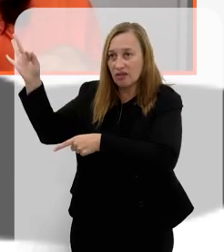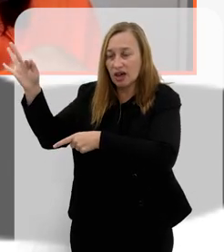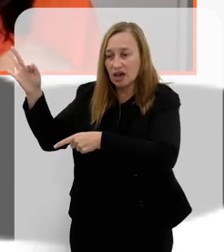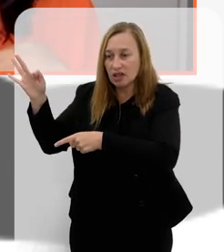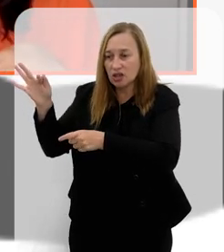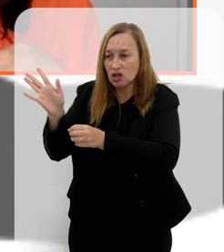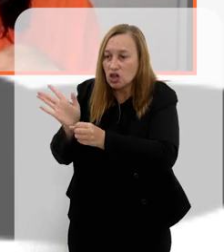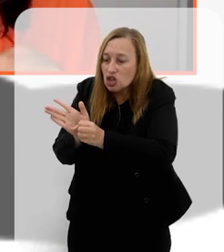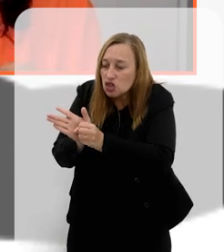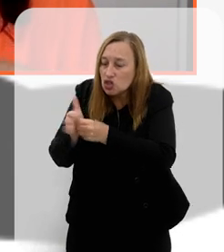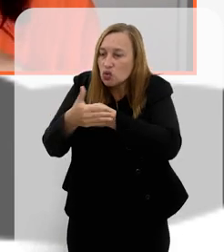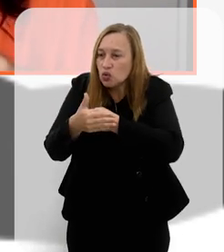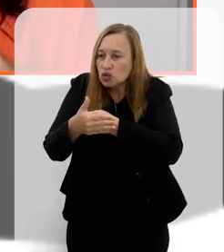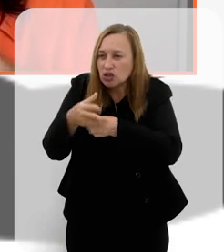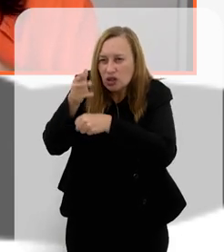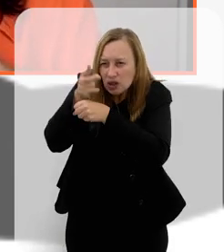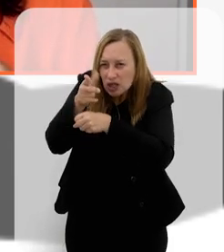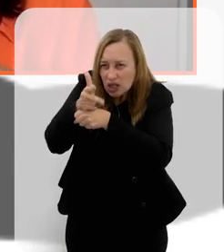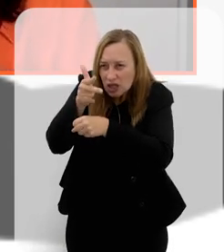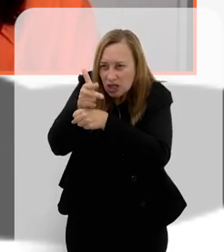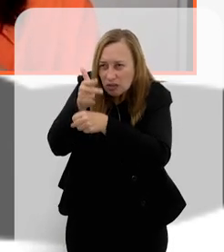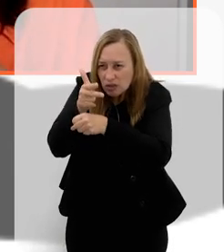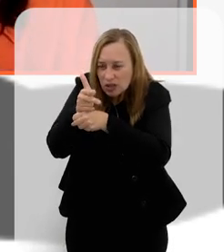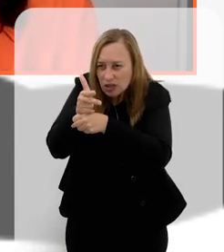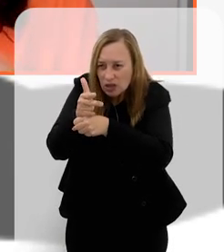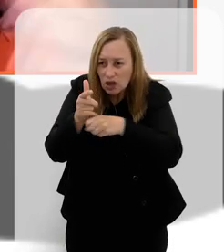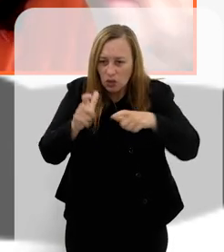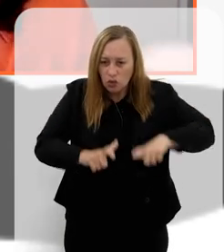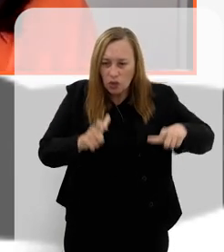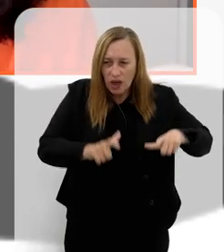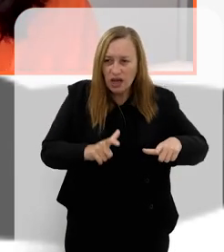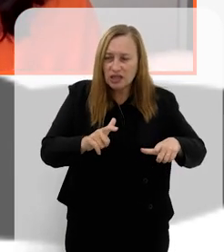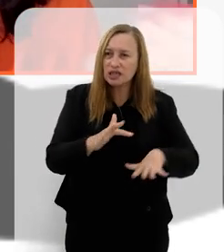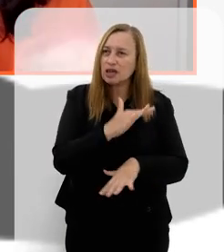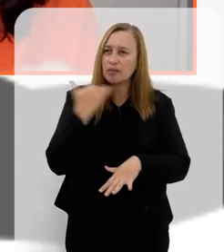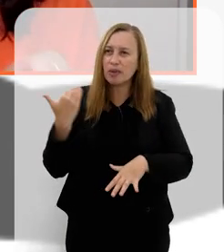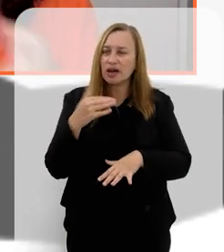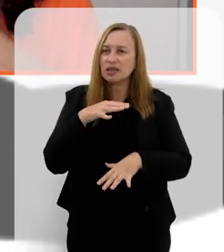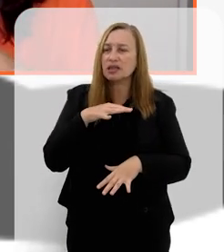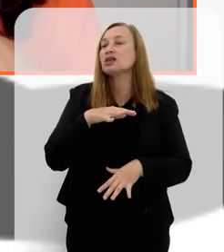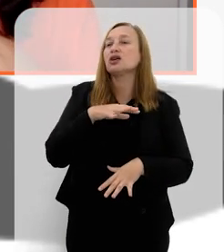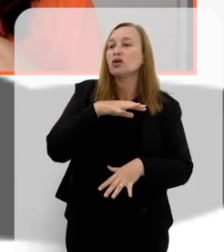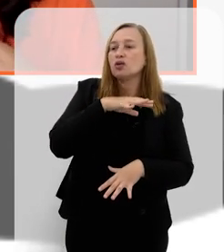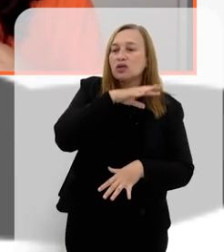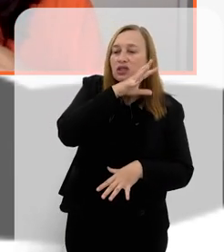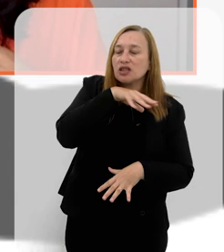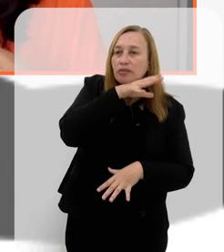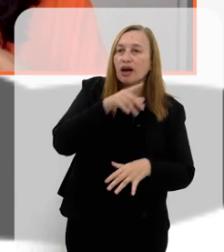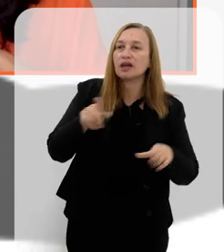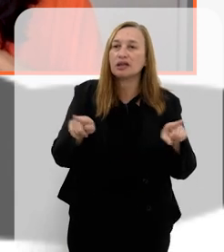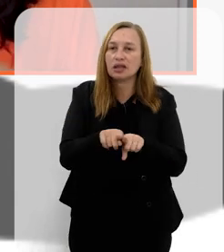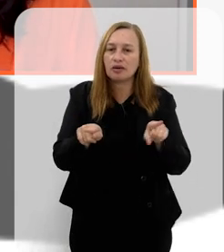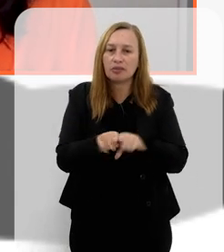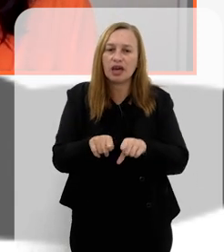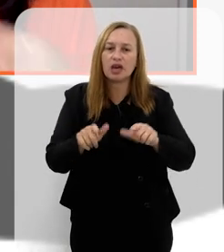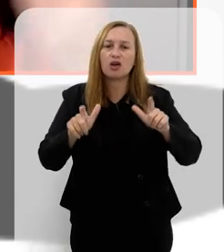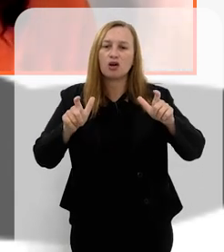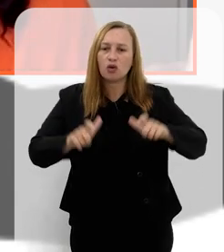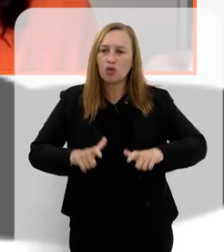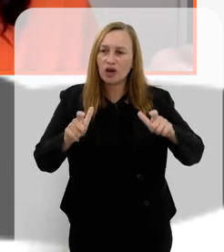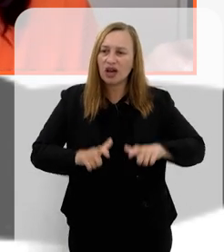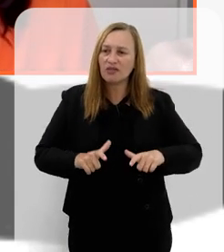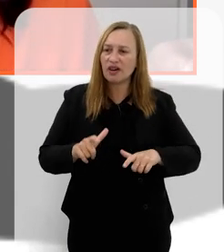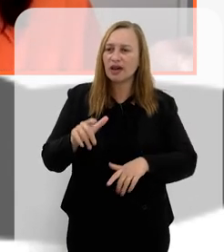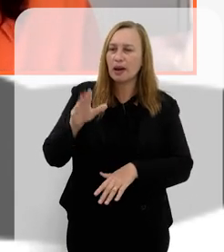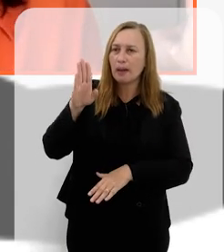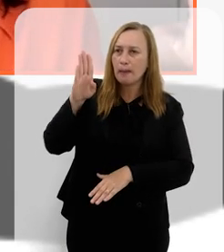foram câmeras escondidas colocadas em abatedouros, colocadas em lugares onde se faz o foie gras, né? Sim, que é Aquele o patê